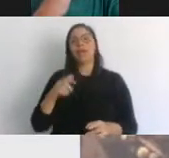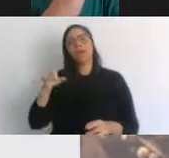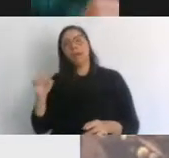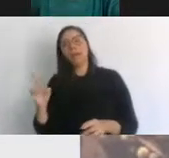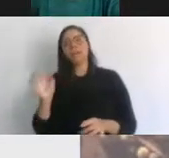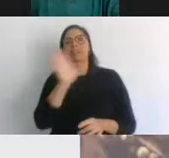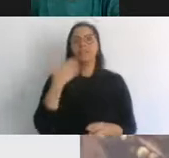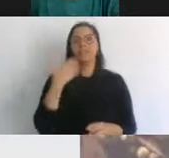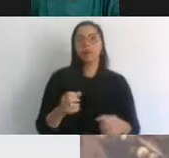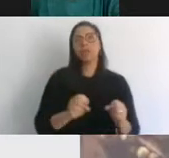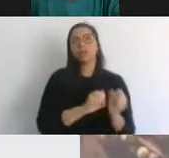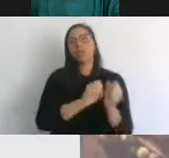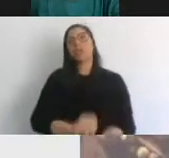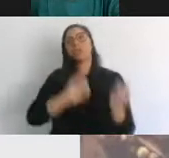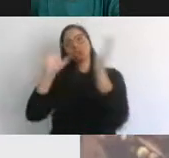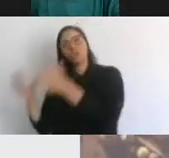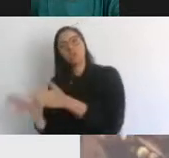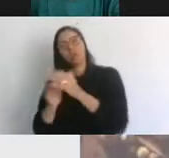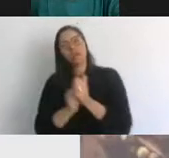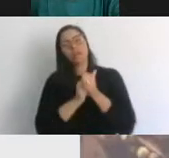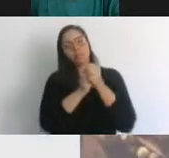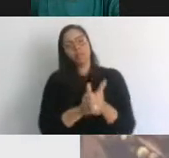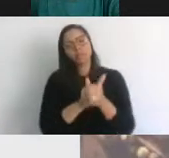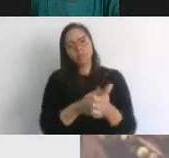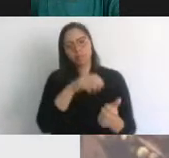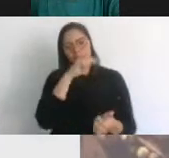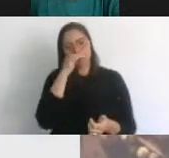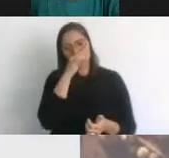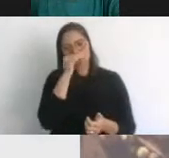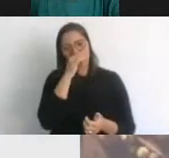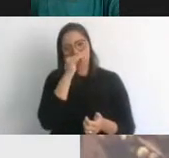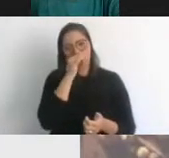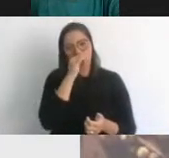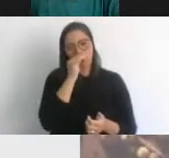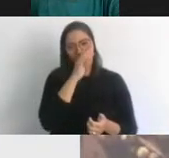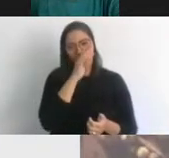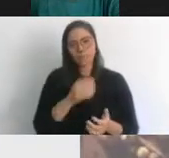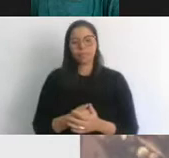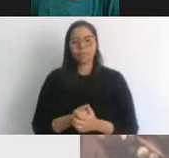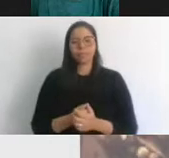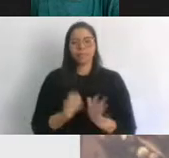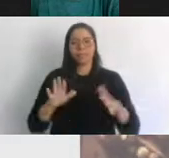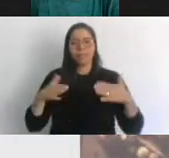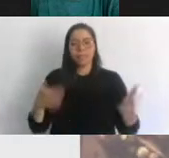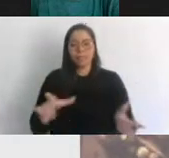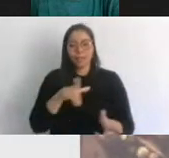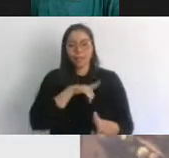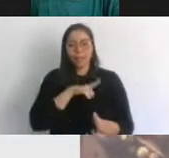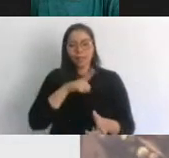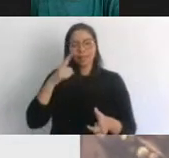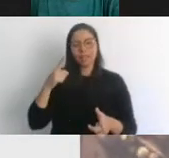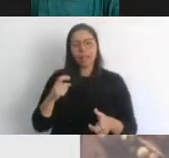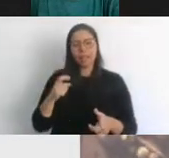descartada é desse navio tá dessa dessa carga e aí quando a gente tem esse processo